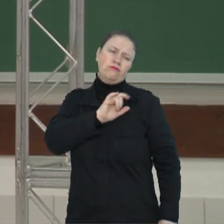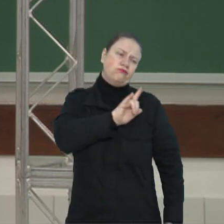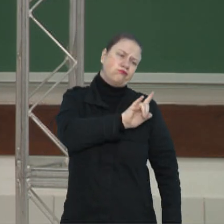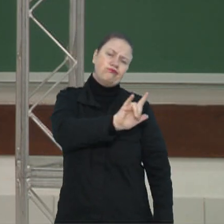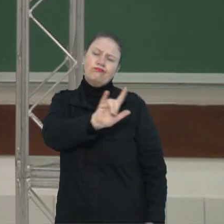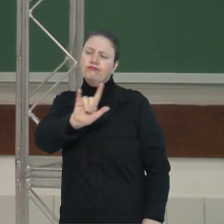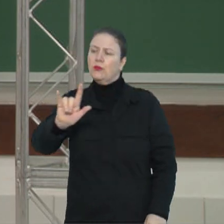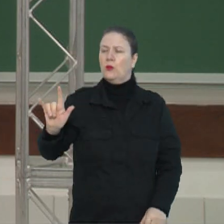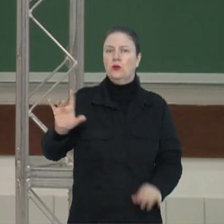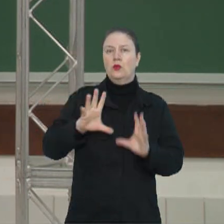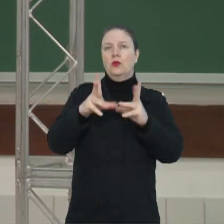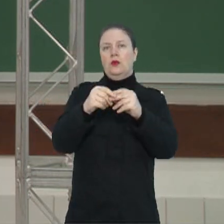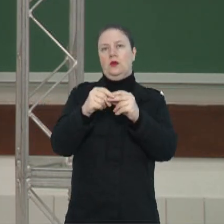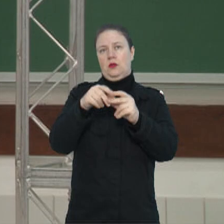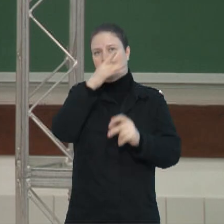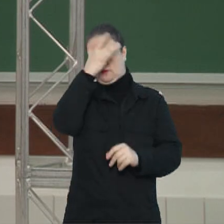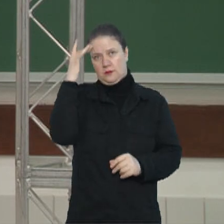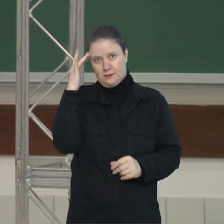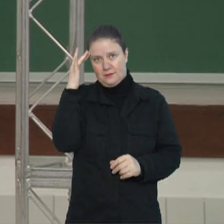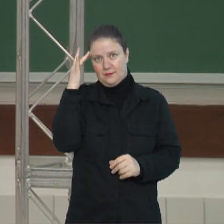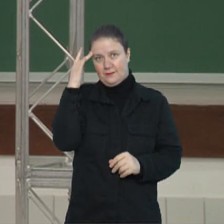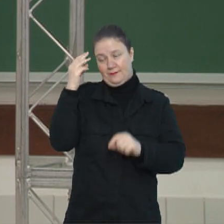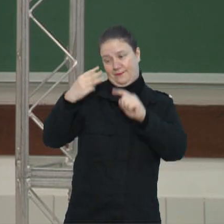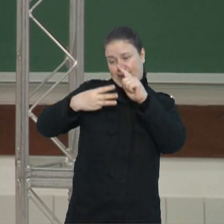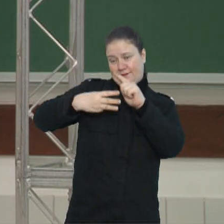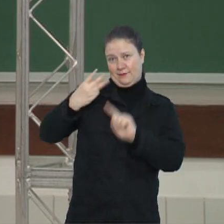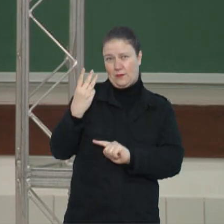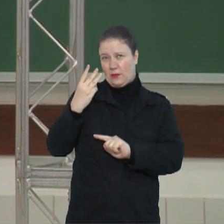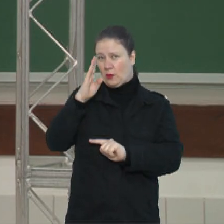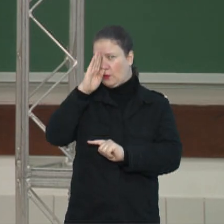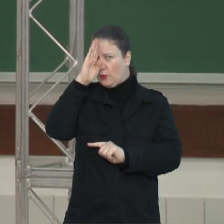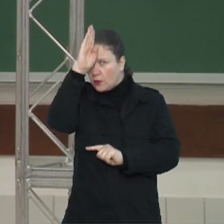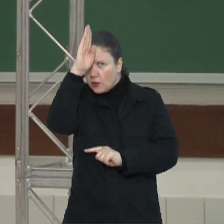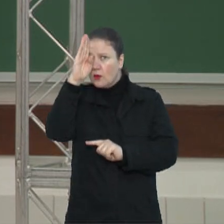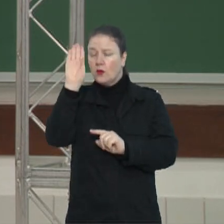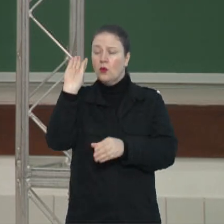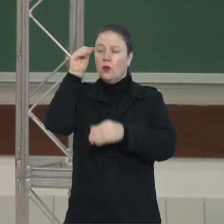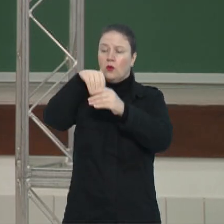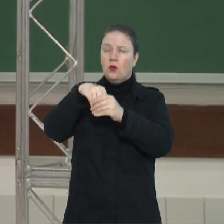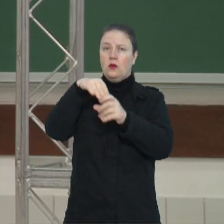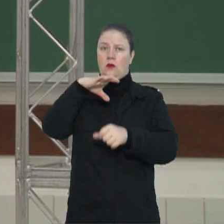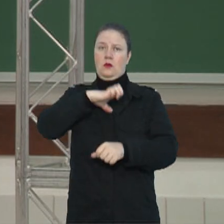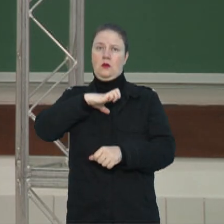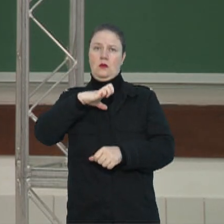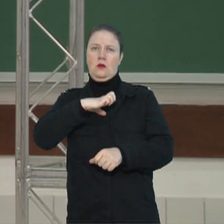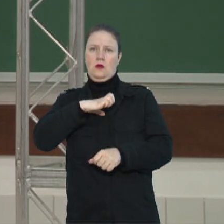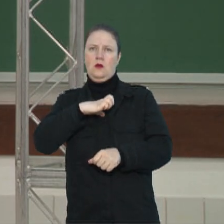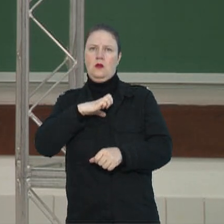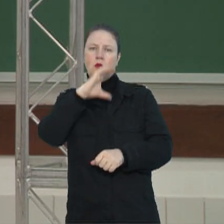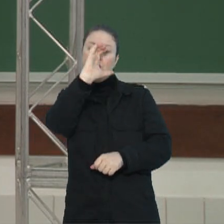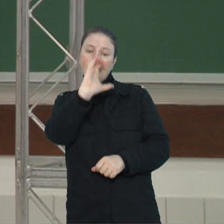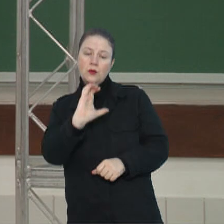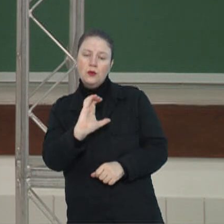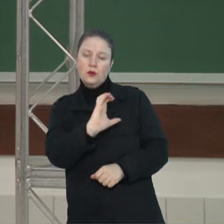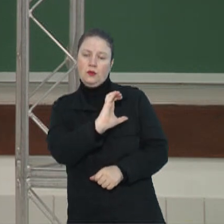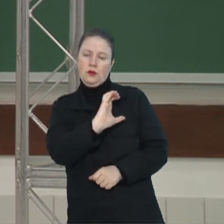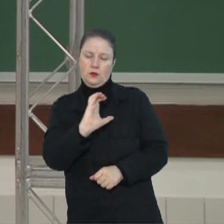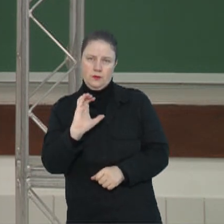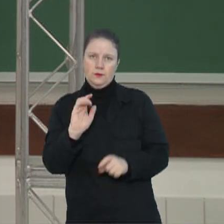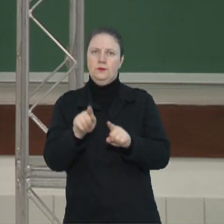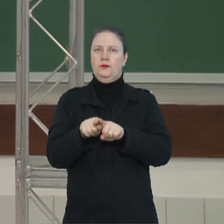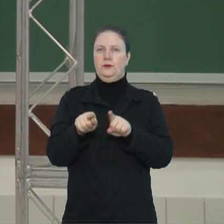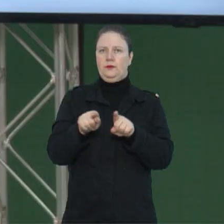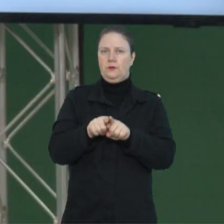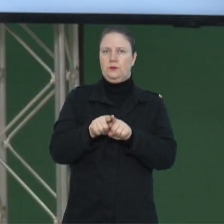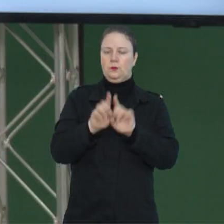o próximo, portanto, tá? Então, esses são os princípios que a gente tem, né? Dentro da ética cristã. Agora, né? Especificamente, quando a